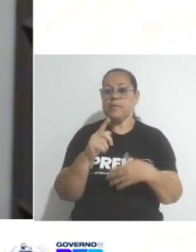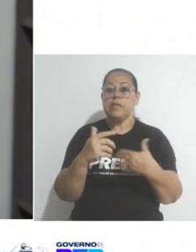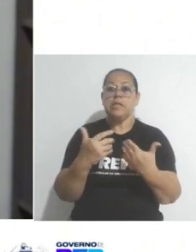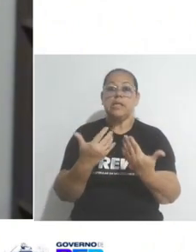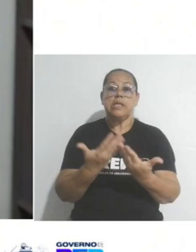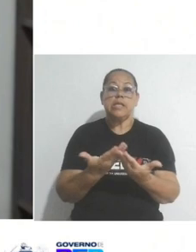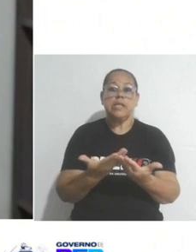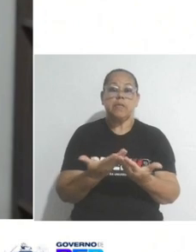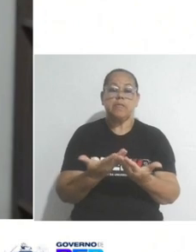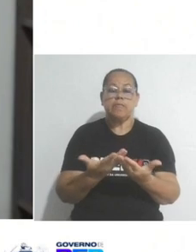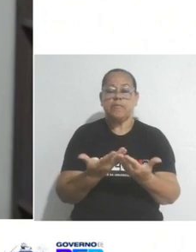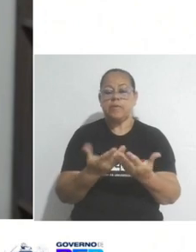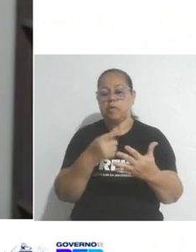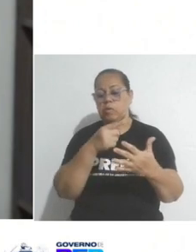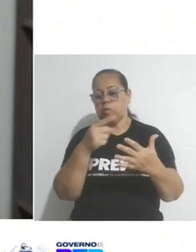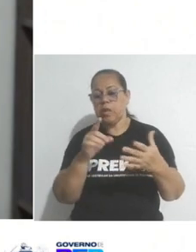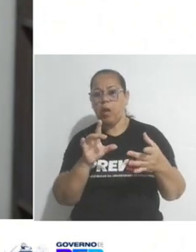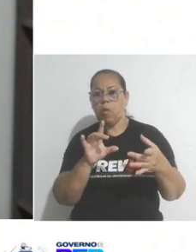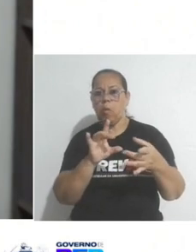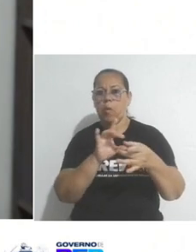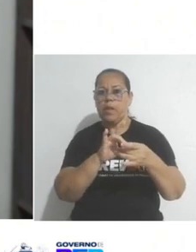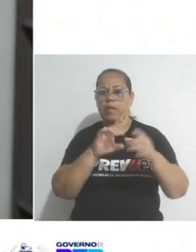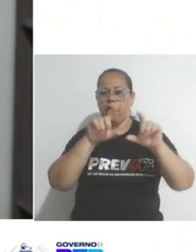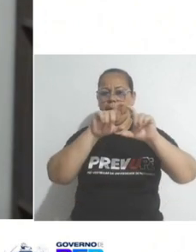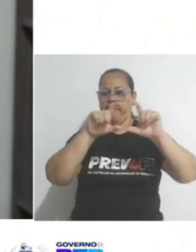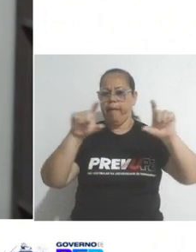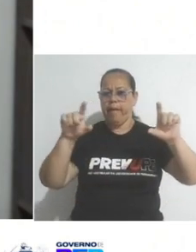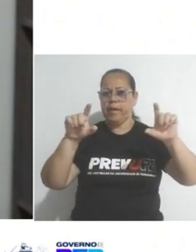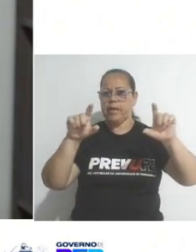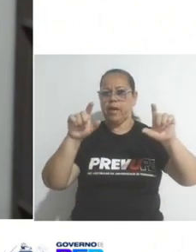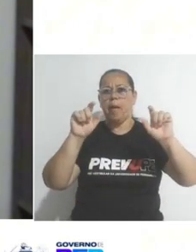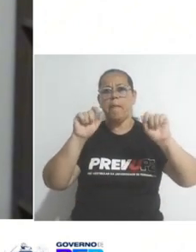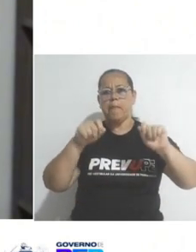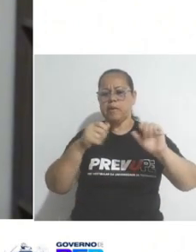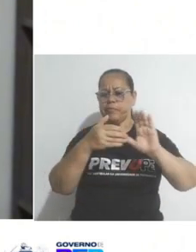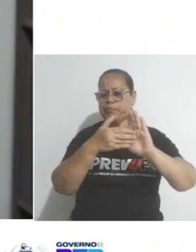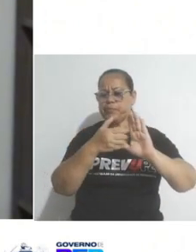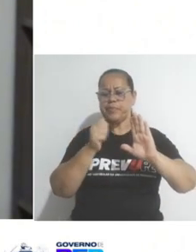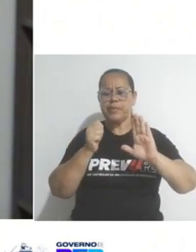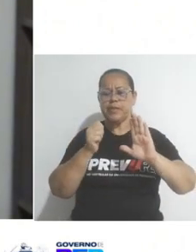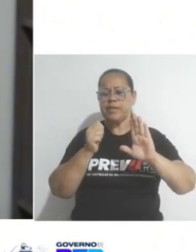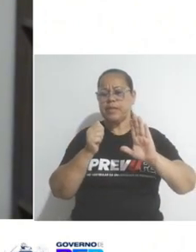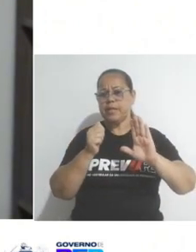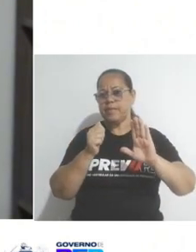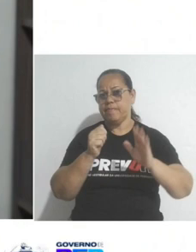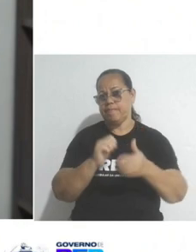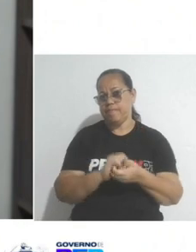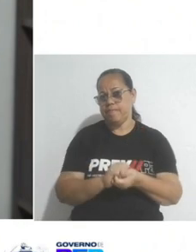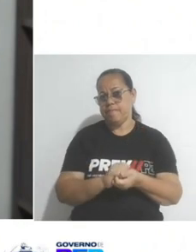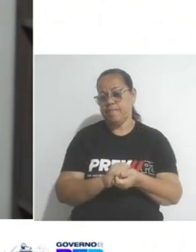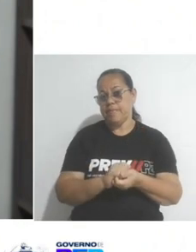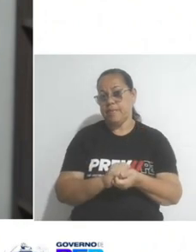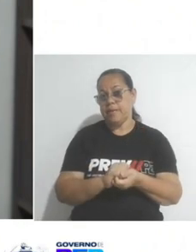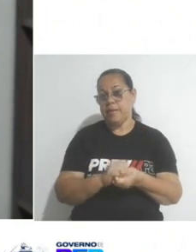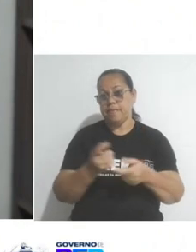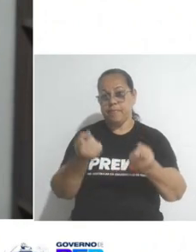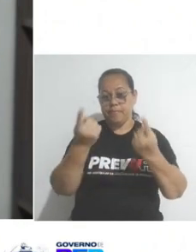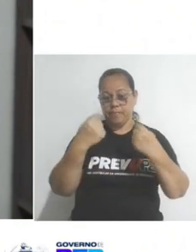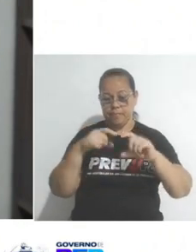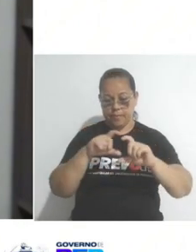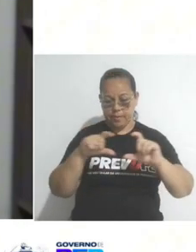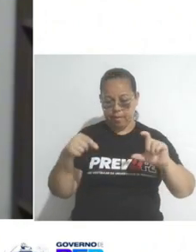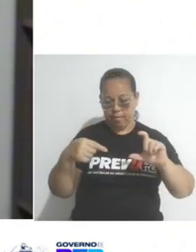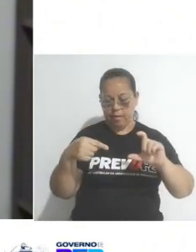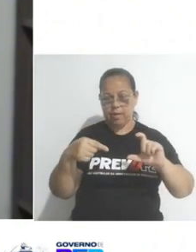vinculado àquela primeira parte já pode ser descartado enquanto resposta ao passo que a segunda parte